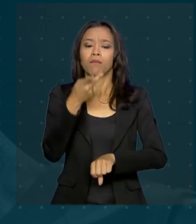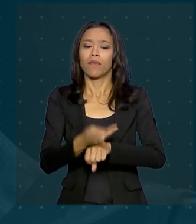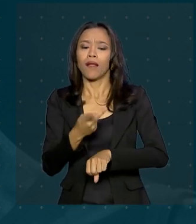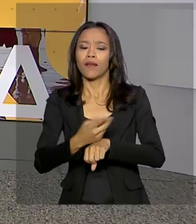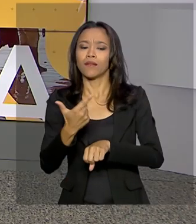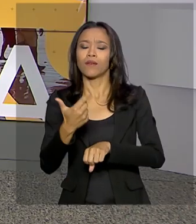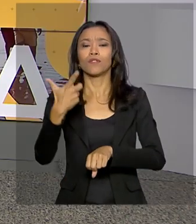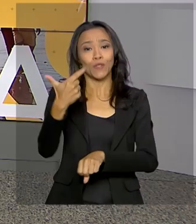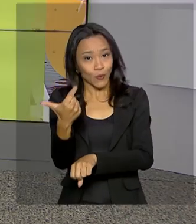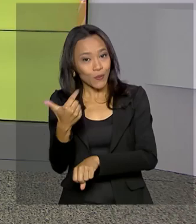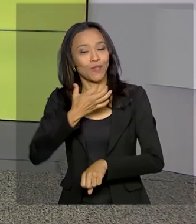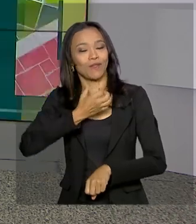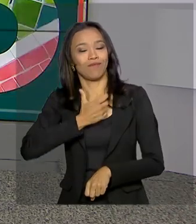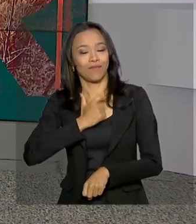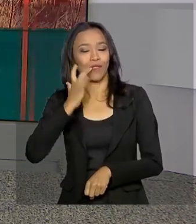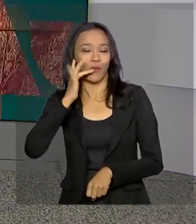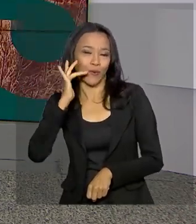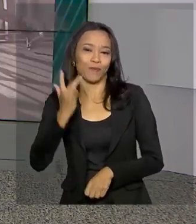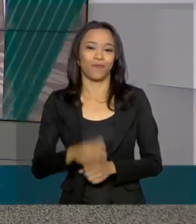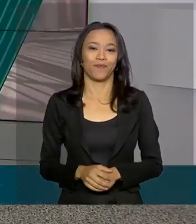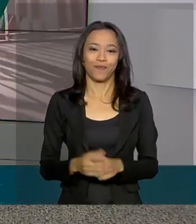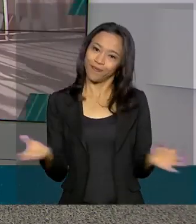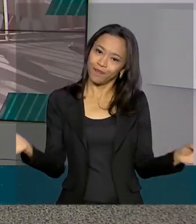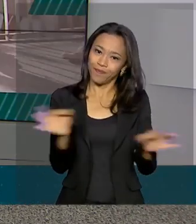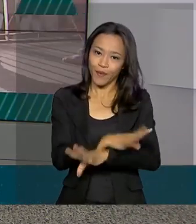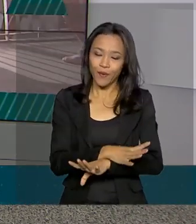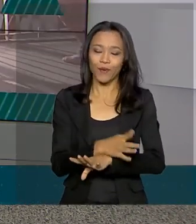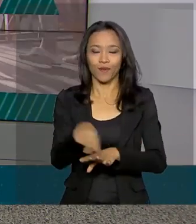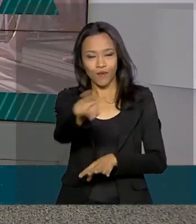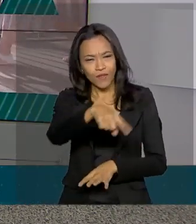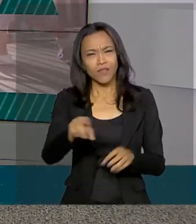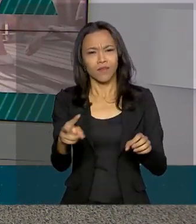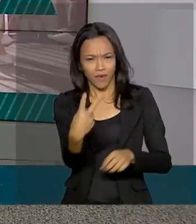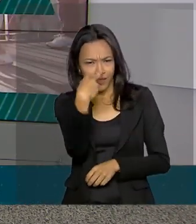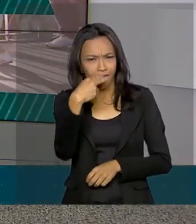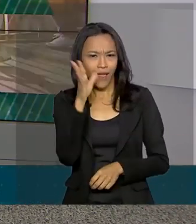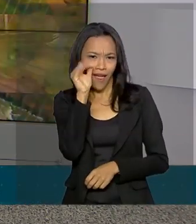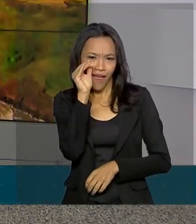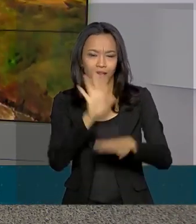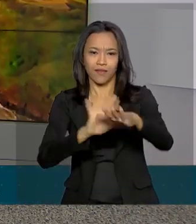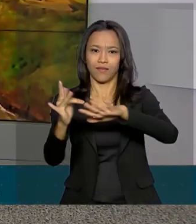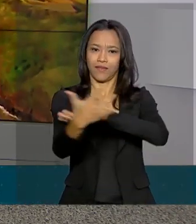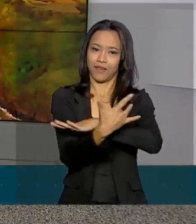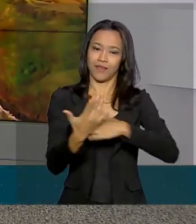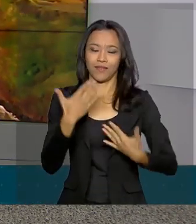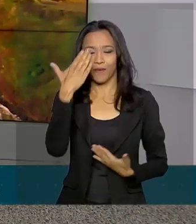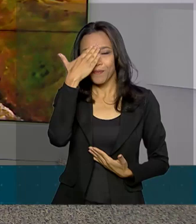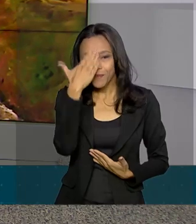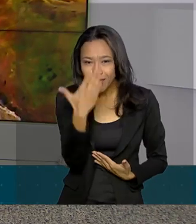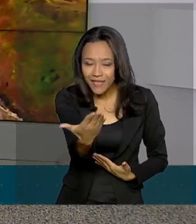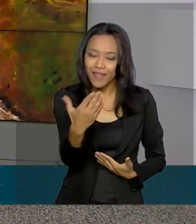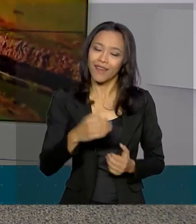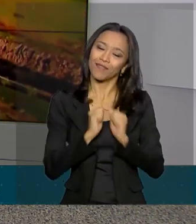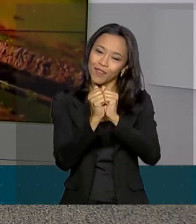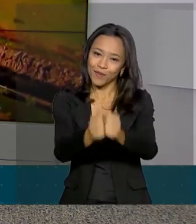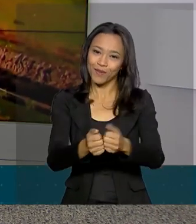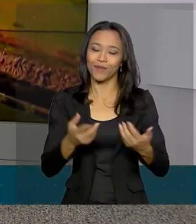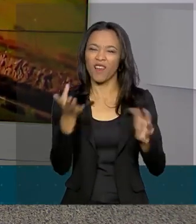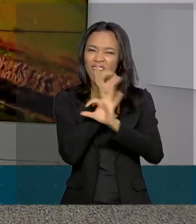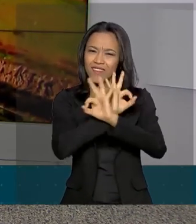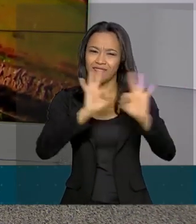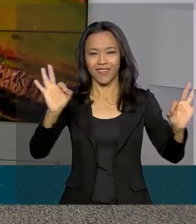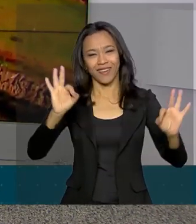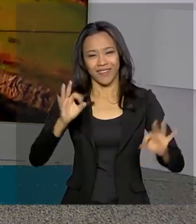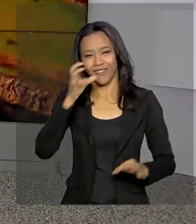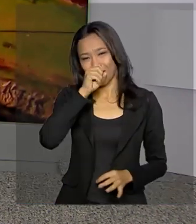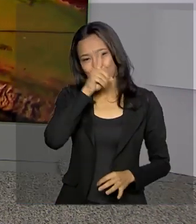ouro o brasil em dia termina aqui nos acompanhe também pelas nossas redes sociais obrigada pela sua companhia um excelente